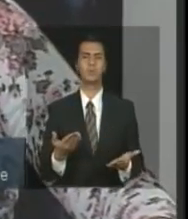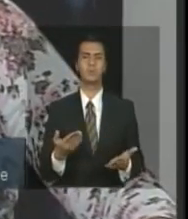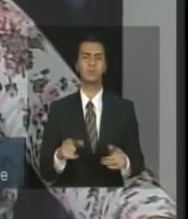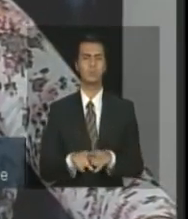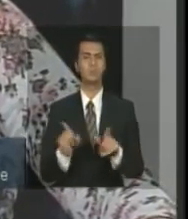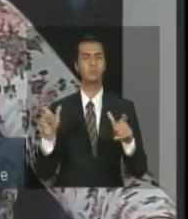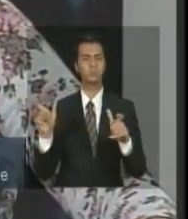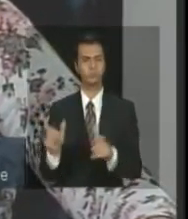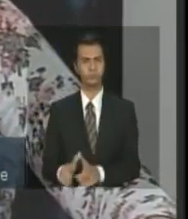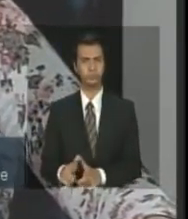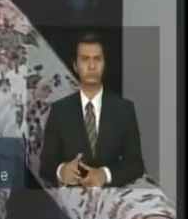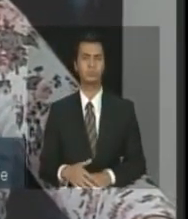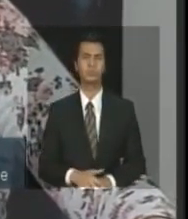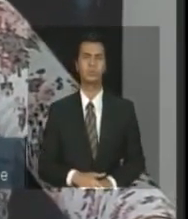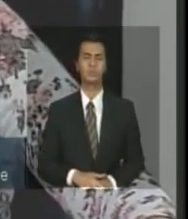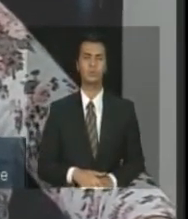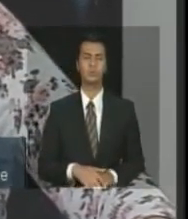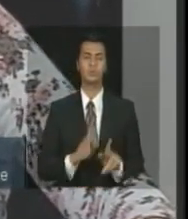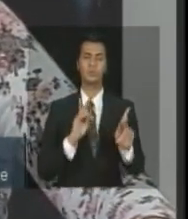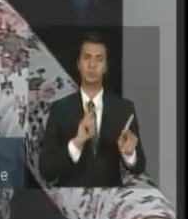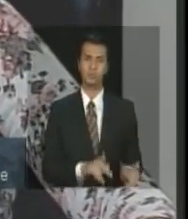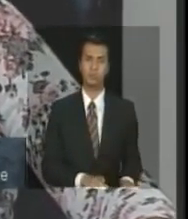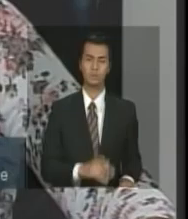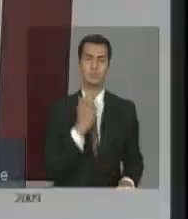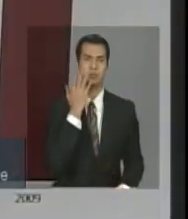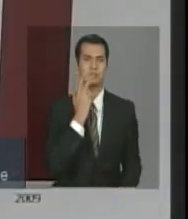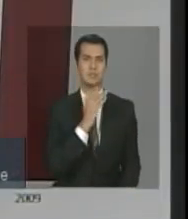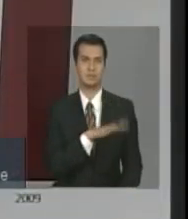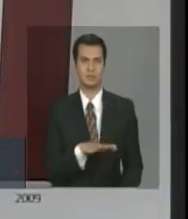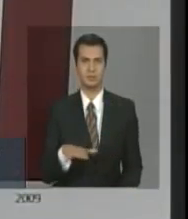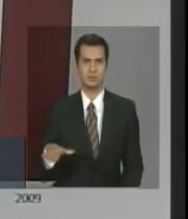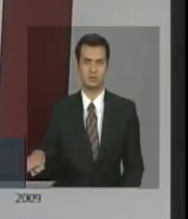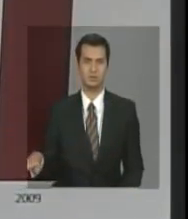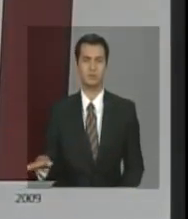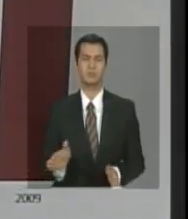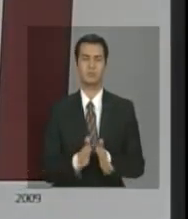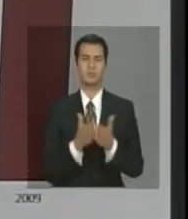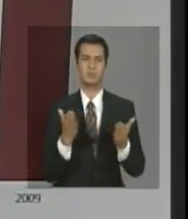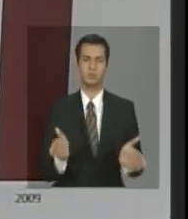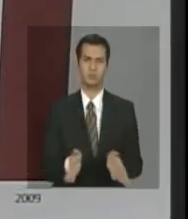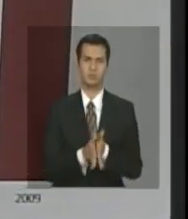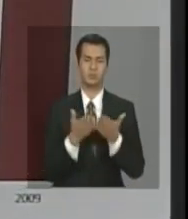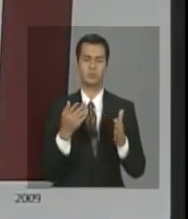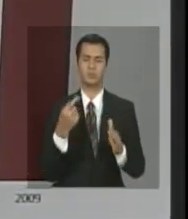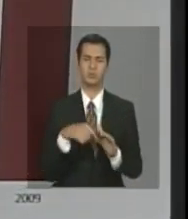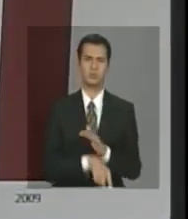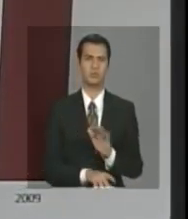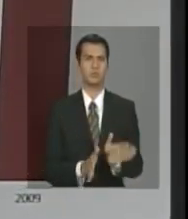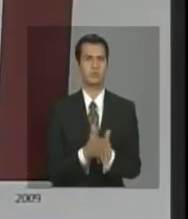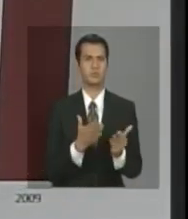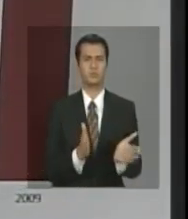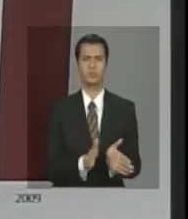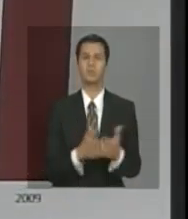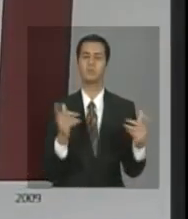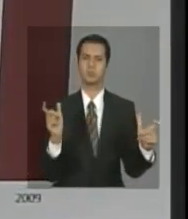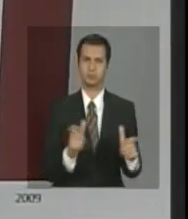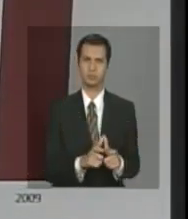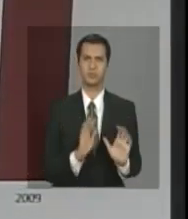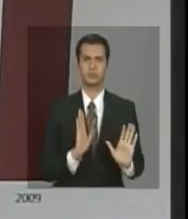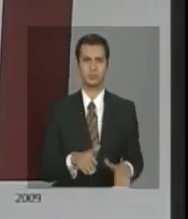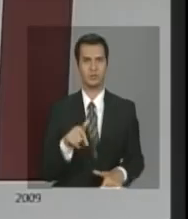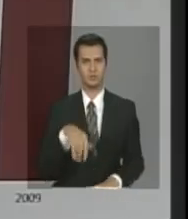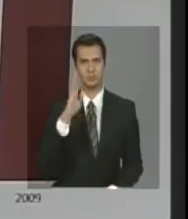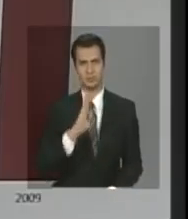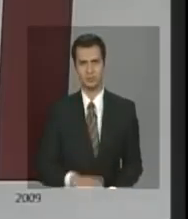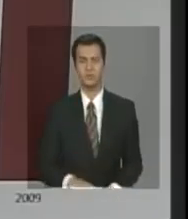foi reduzida no Brasil. A população de crianças pobre, extremamente pobre, foi reduzida no Brasil.